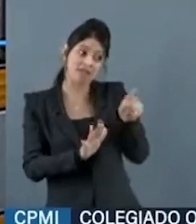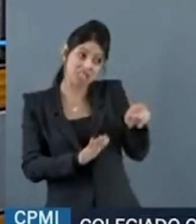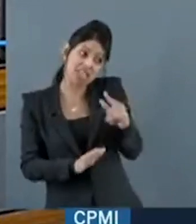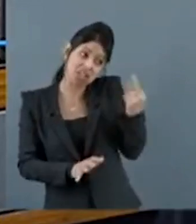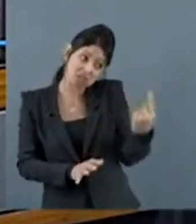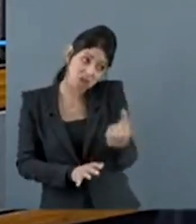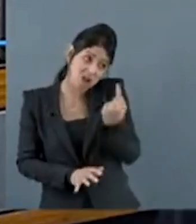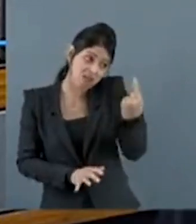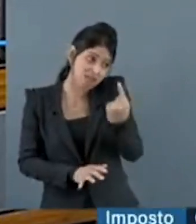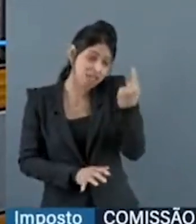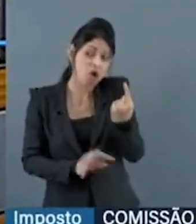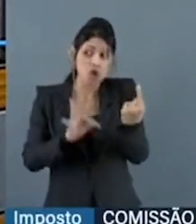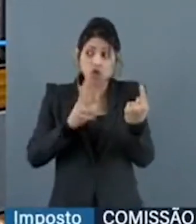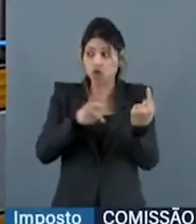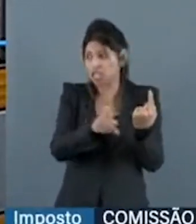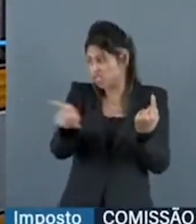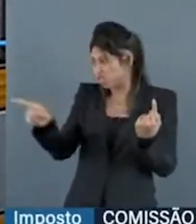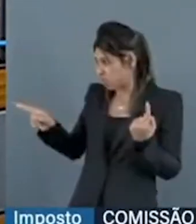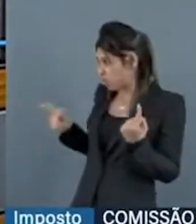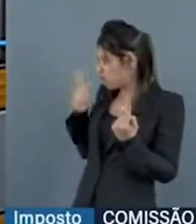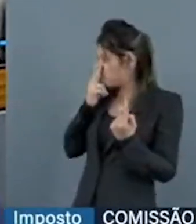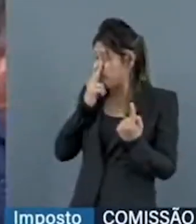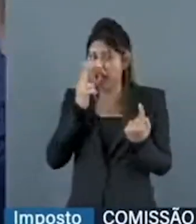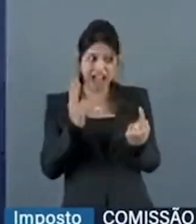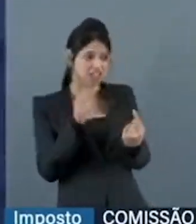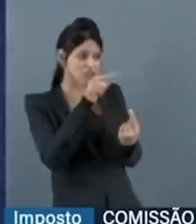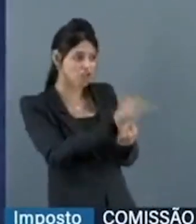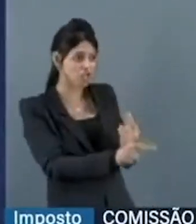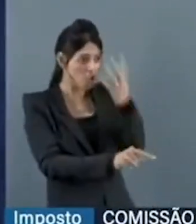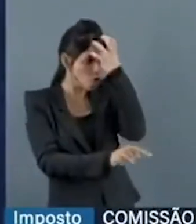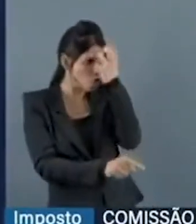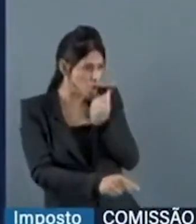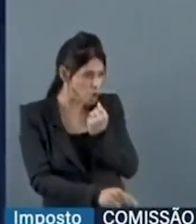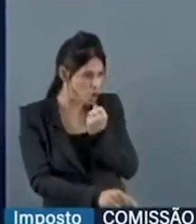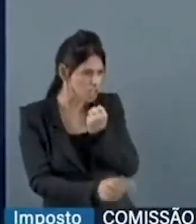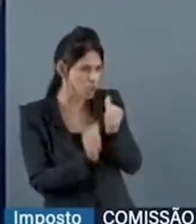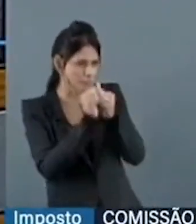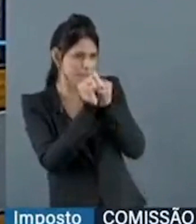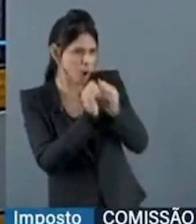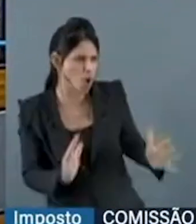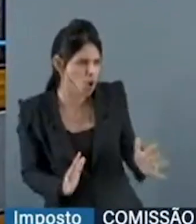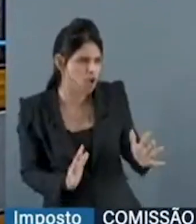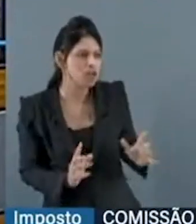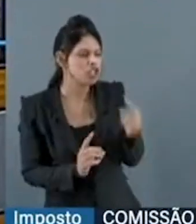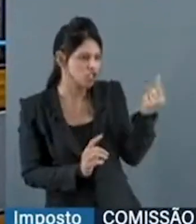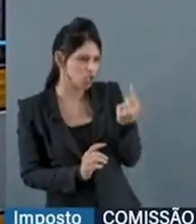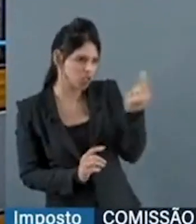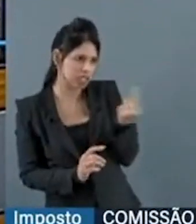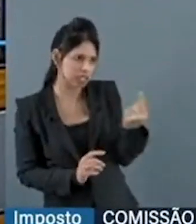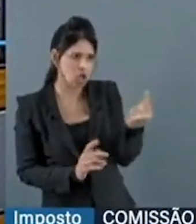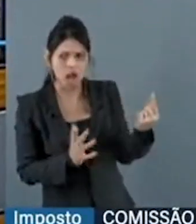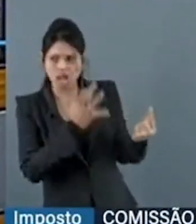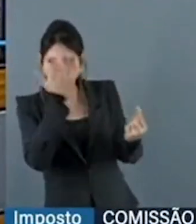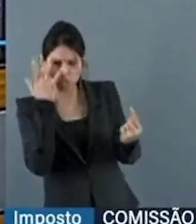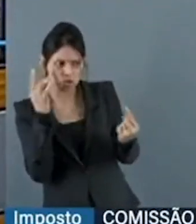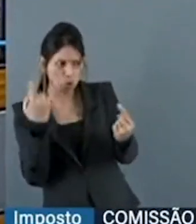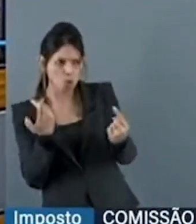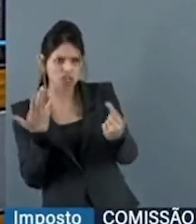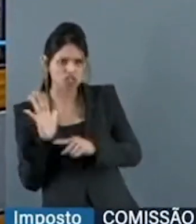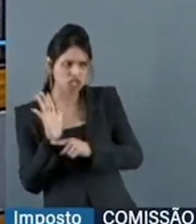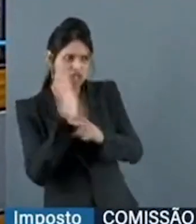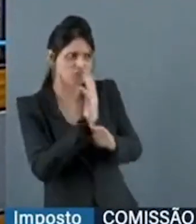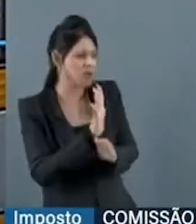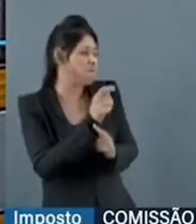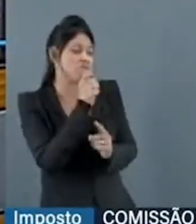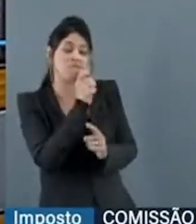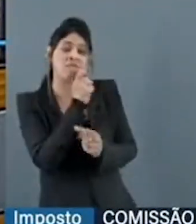Porque aqui todos consideraram que o senhor é um terrorista solitário. Ninguém quer dar a mão para o senhor está sozinho, viu?